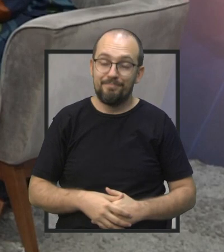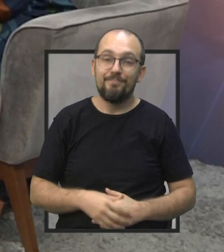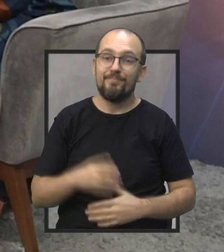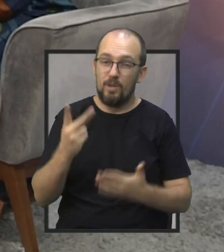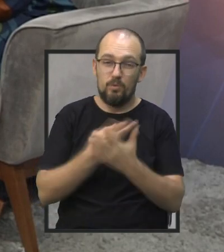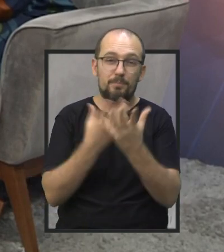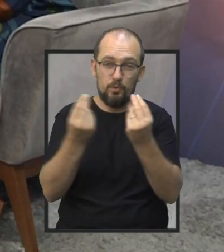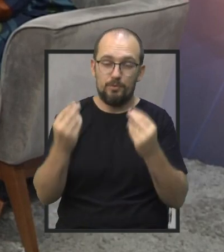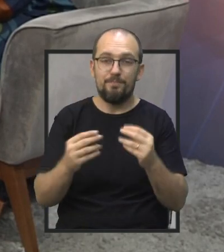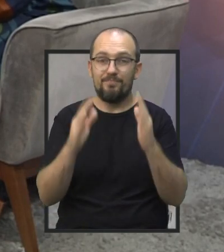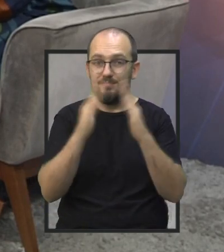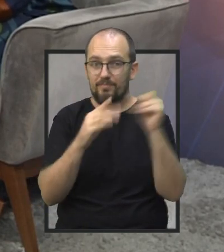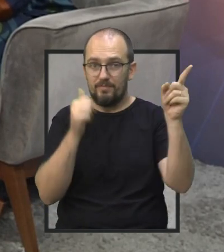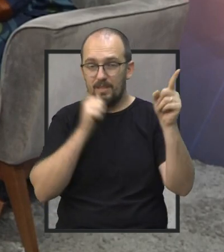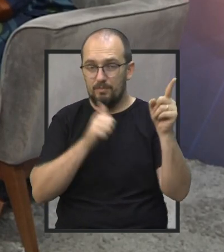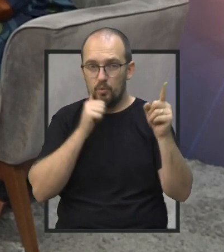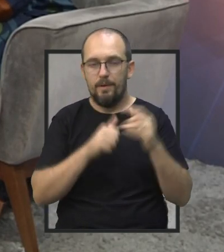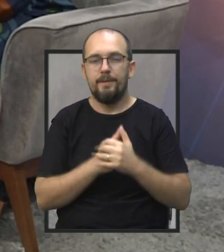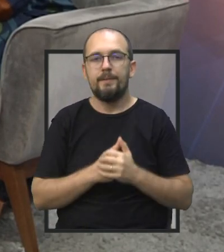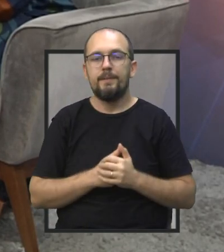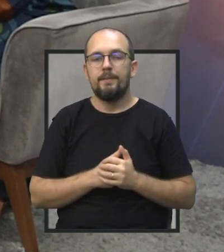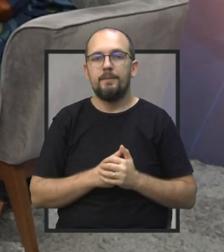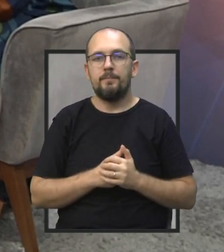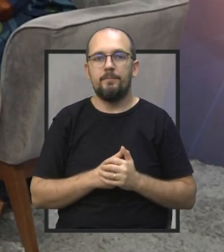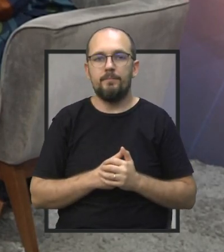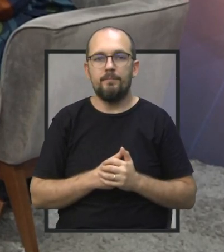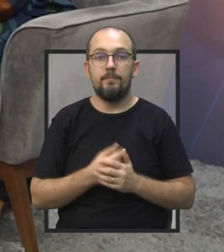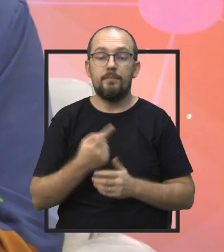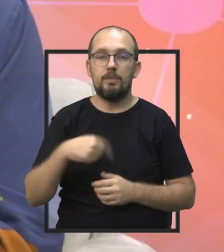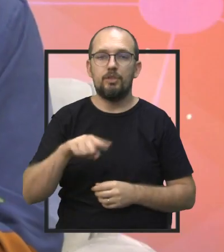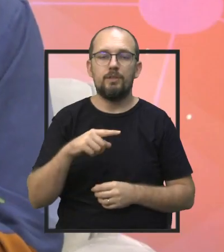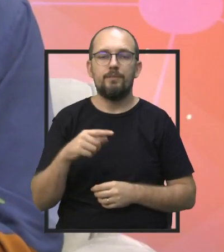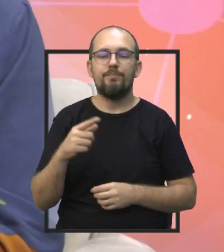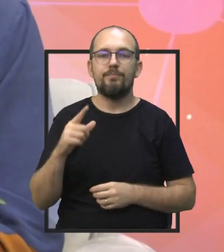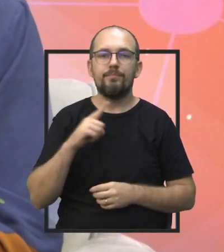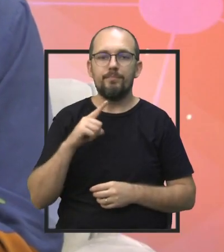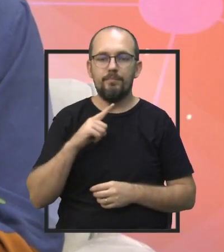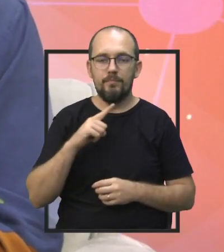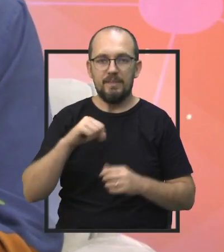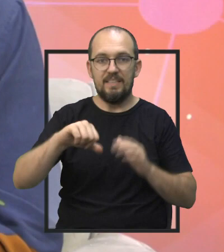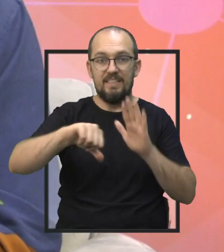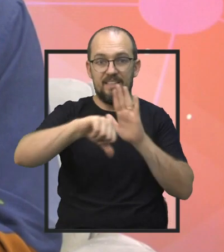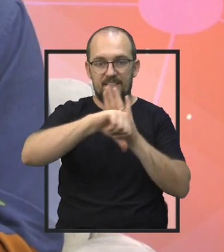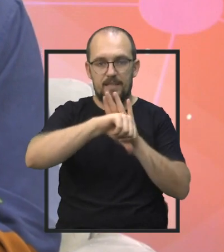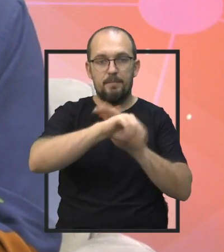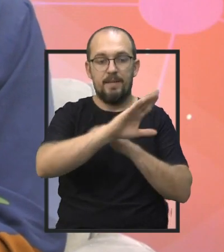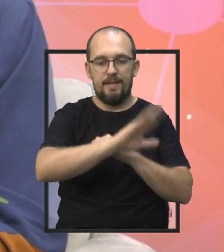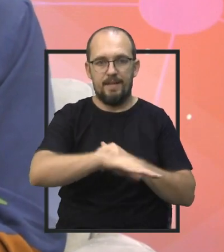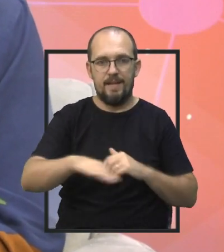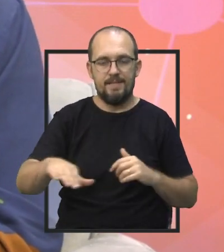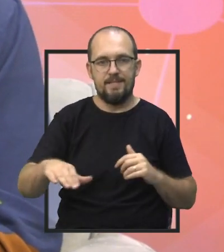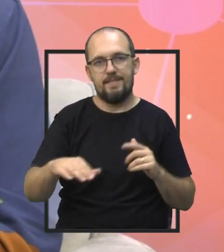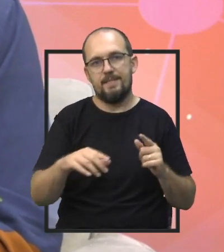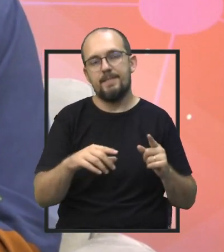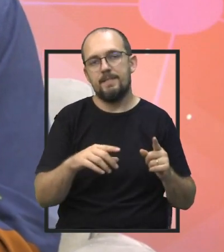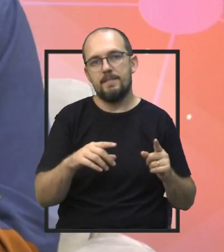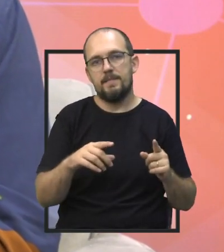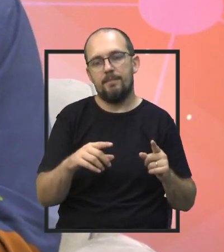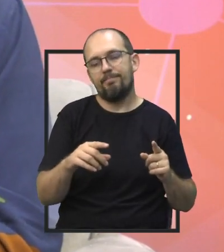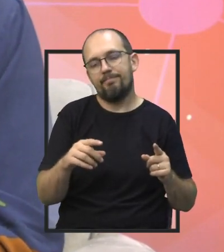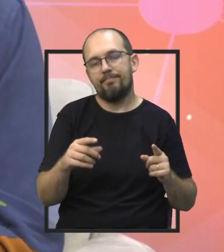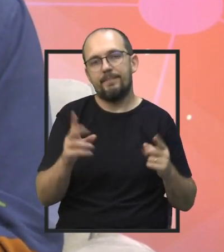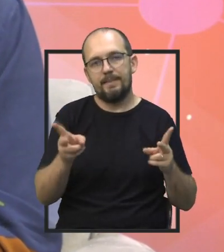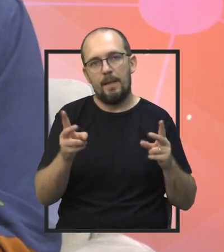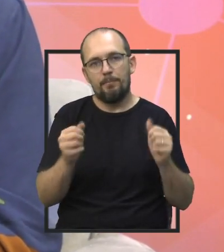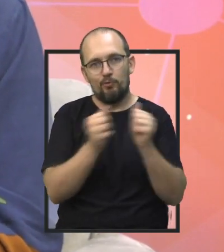sim. A Casa da Mulher, a gente não tem uma demanda que é espontânea para os crimes contra as crianças, né, como é da mulher,